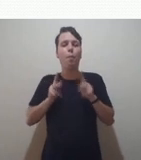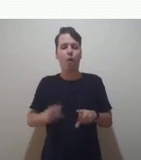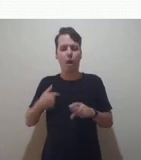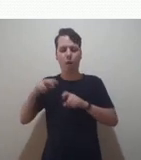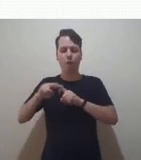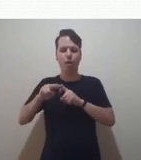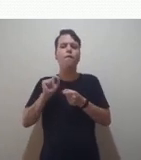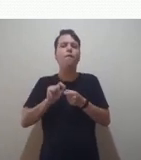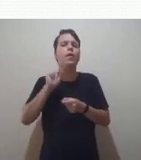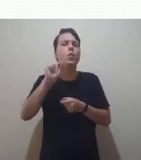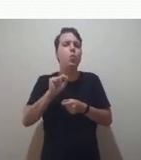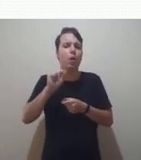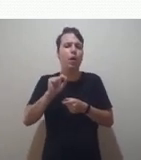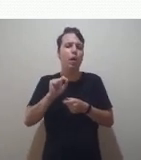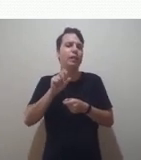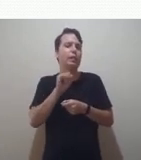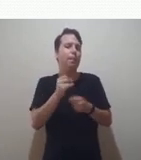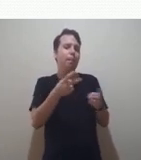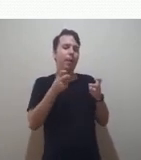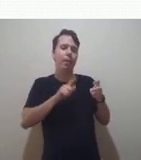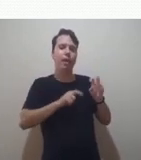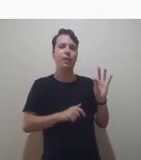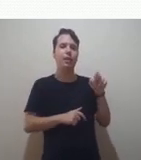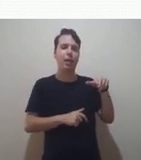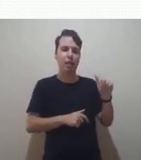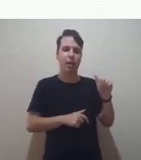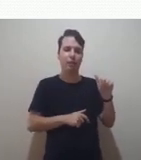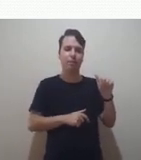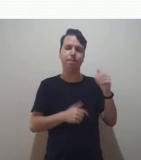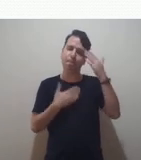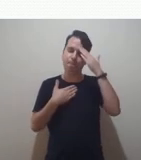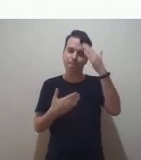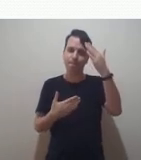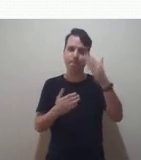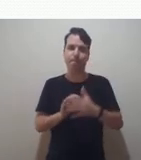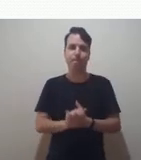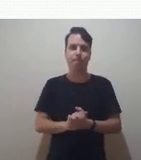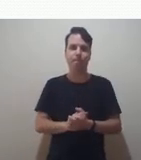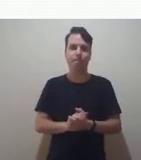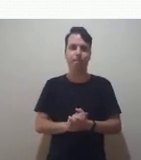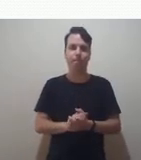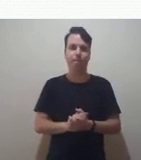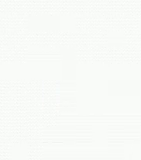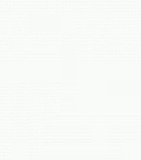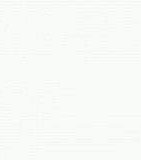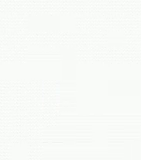como proceder diante de uma situação suspeita de maus tratos na rotina clínica. Tá bom? Muito obrigada!